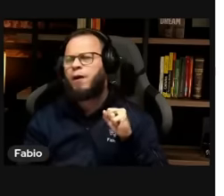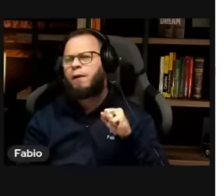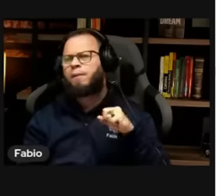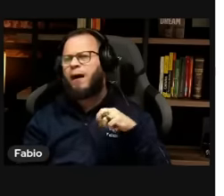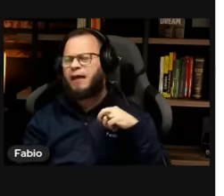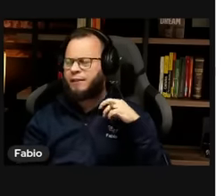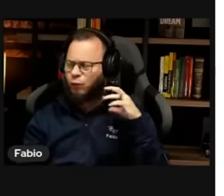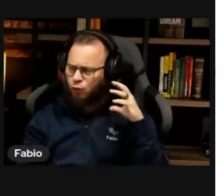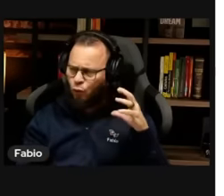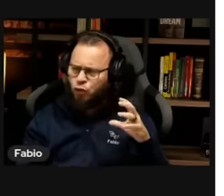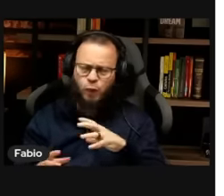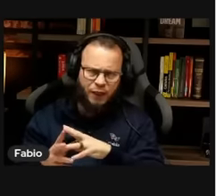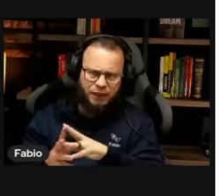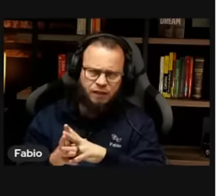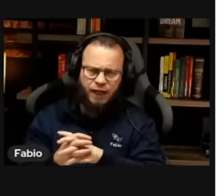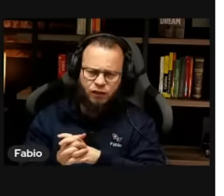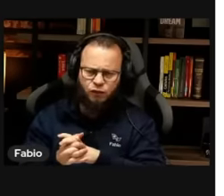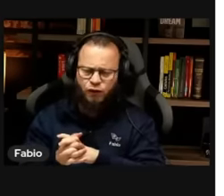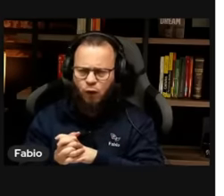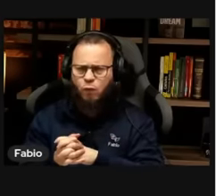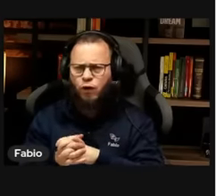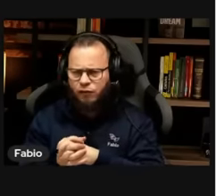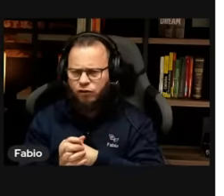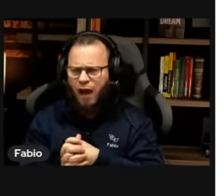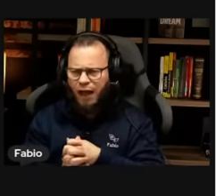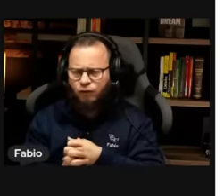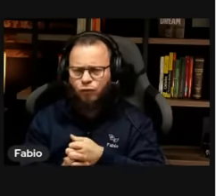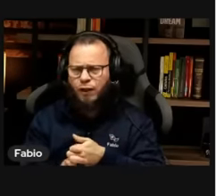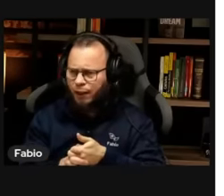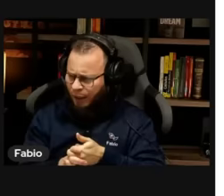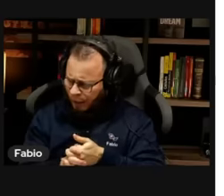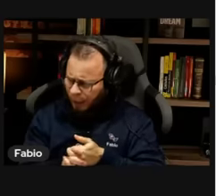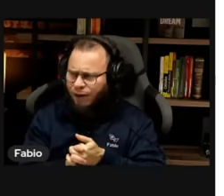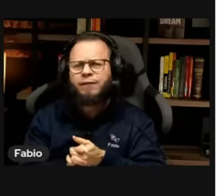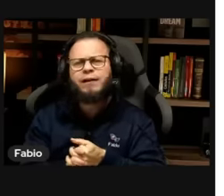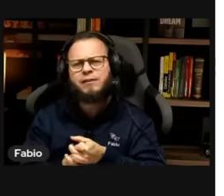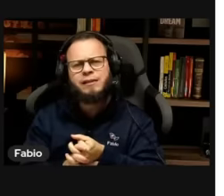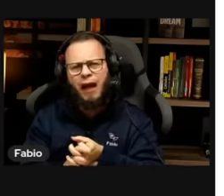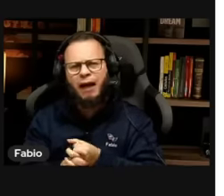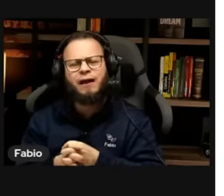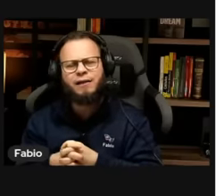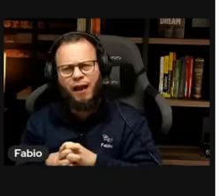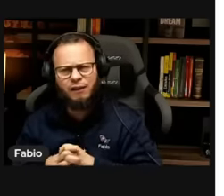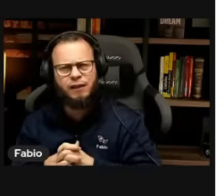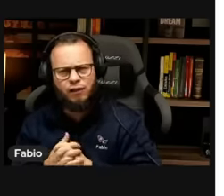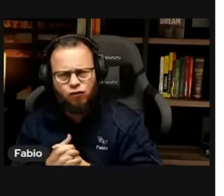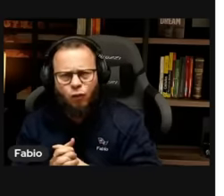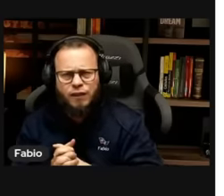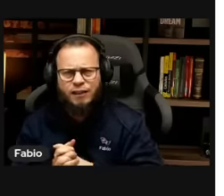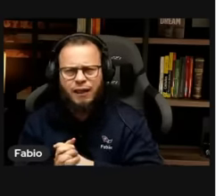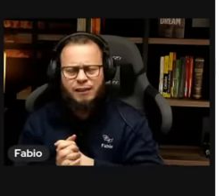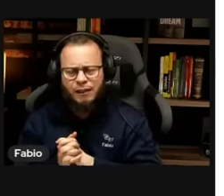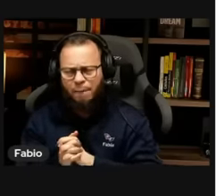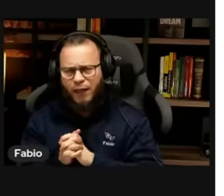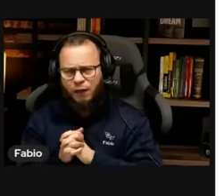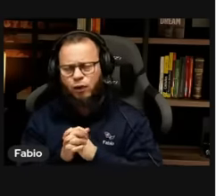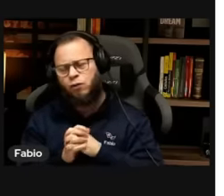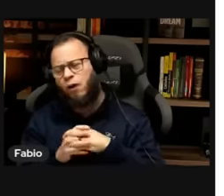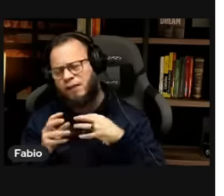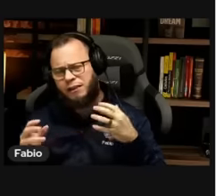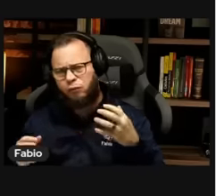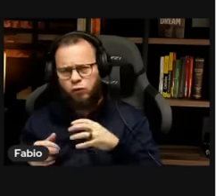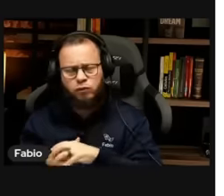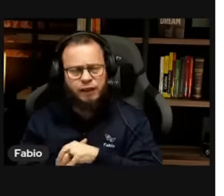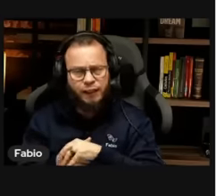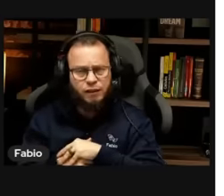Complicadíssimo, mas eu torço o presidente vir como candidato e, quiçá, ganhar as eleições. Sabendo que